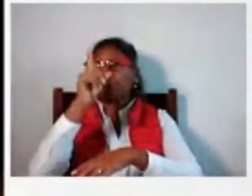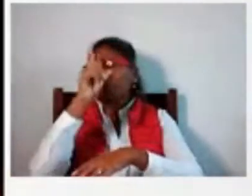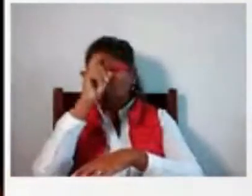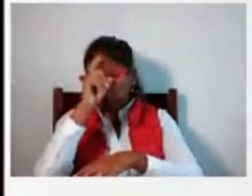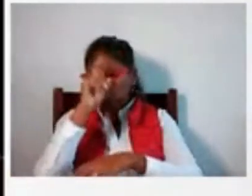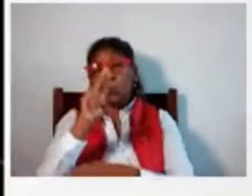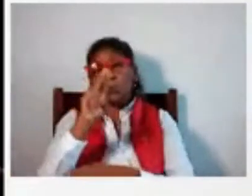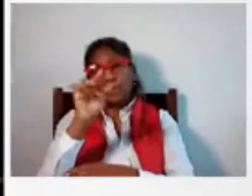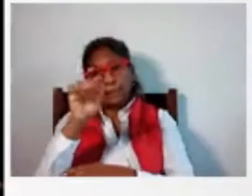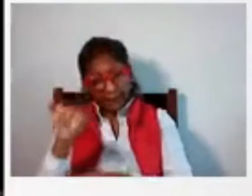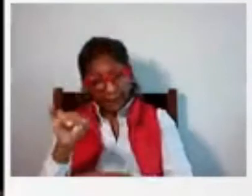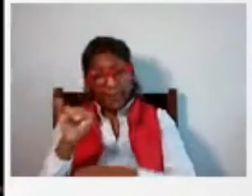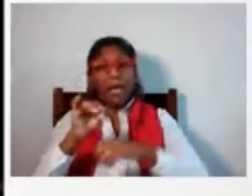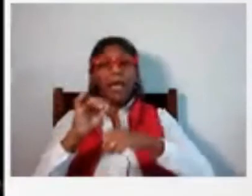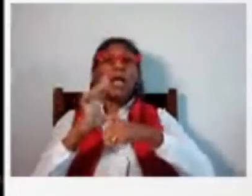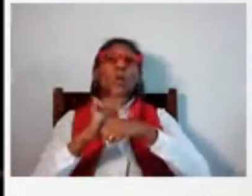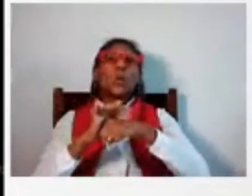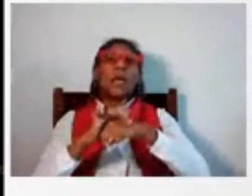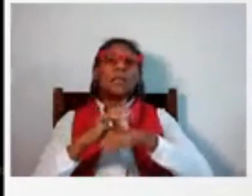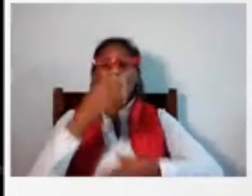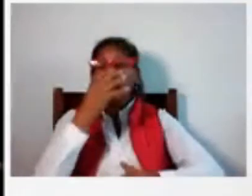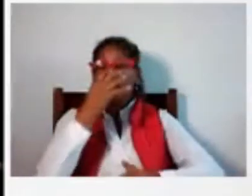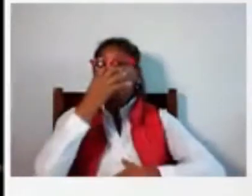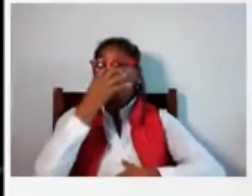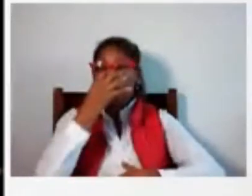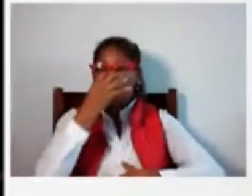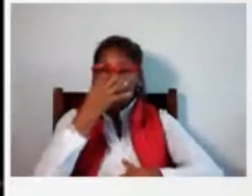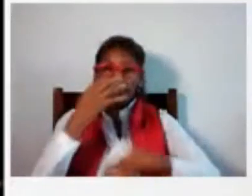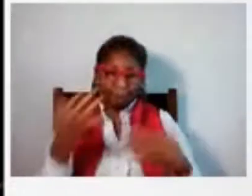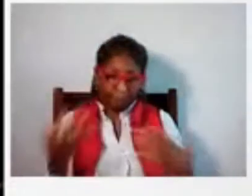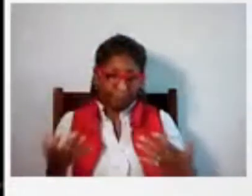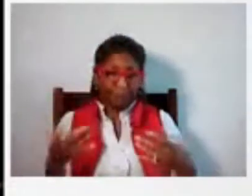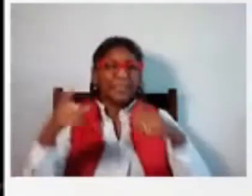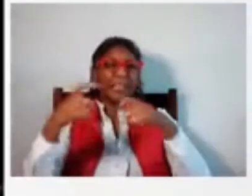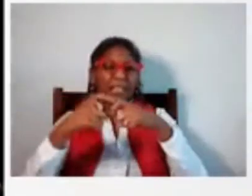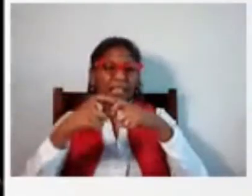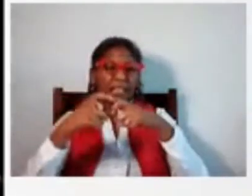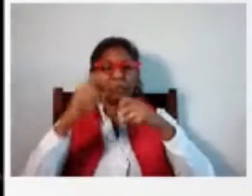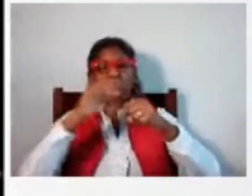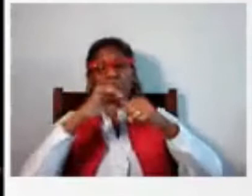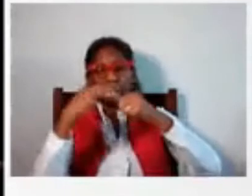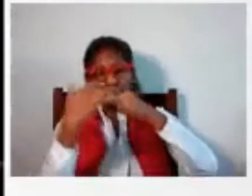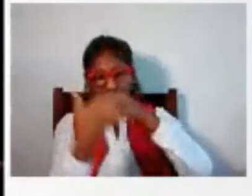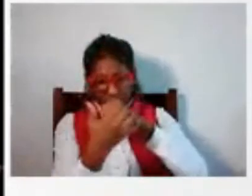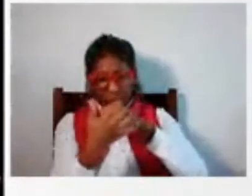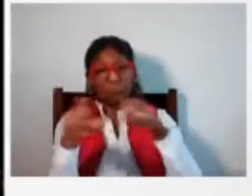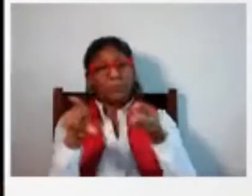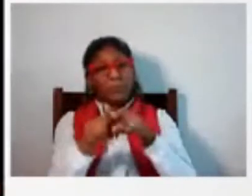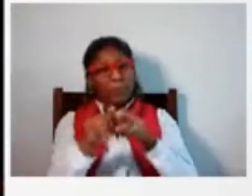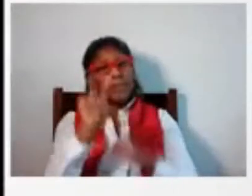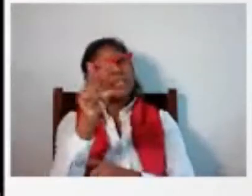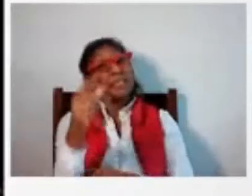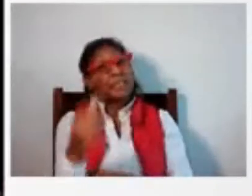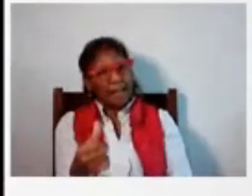para 33. As internações por leitos clínicos Covid também é macro-região, 26 para 30,